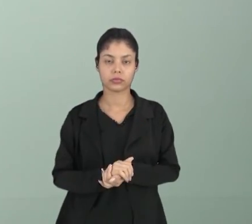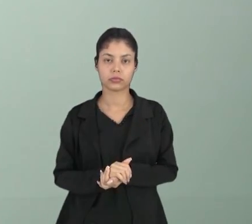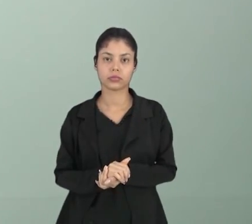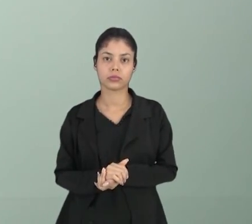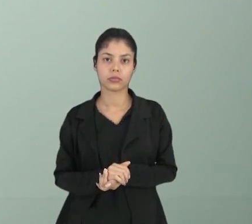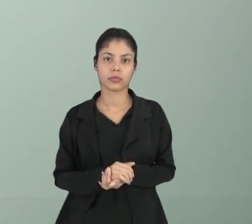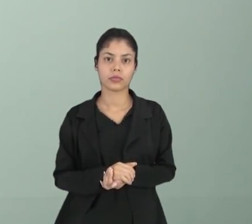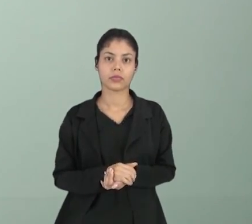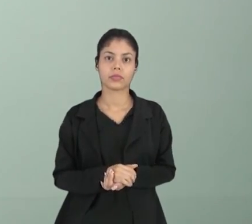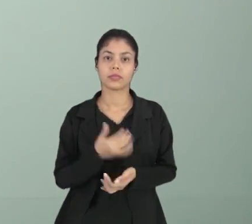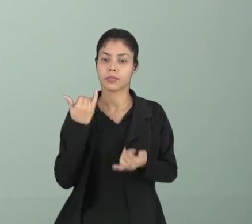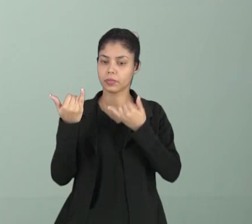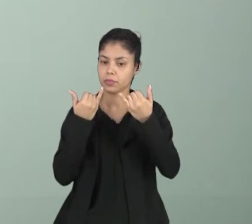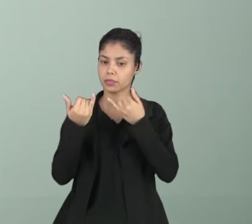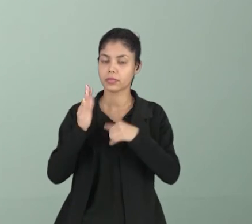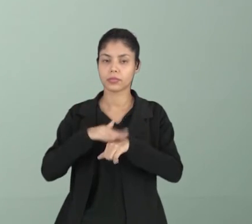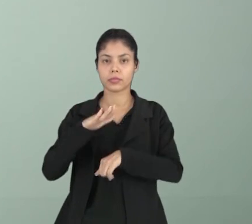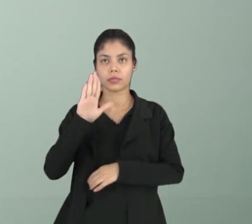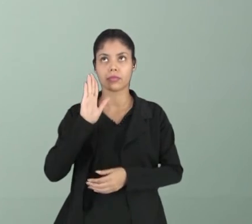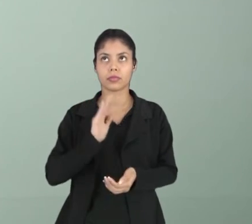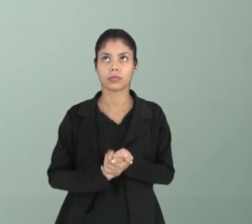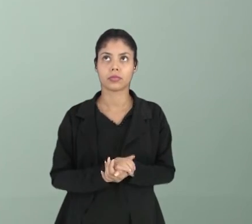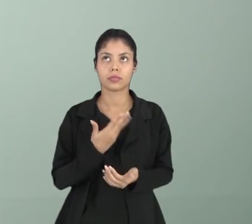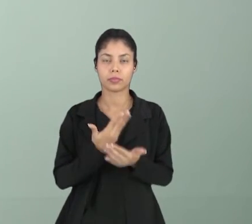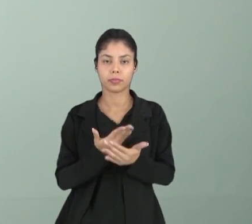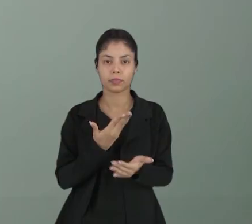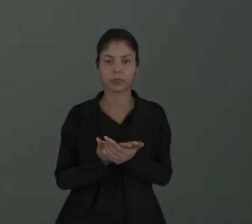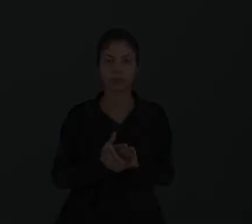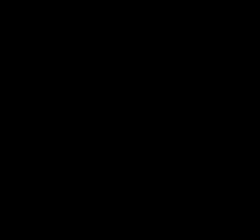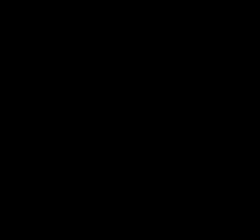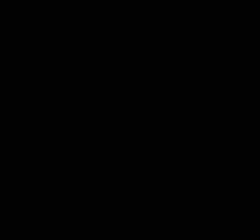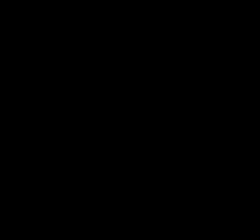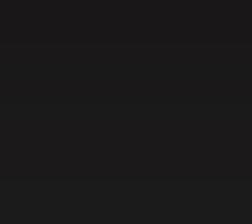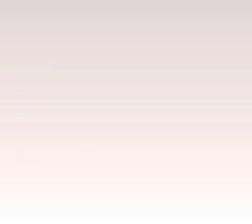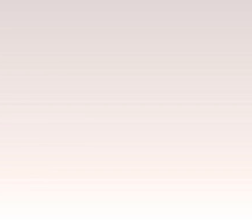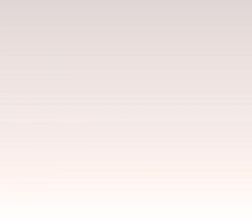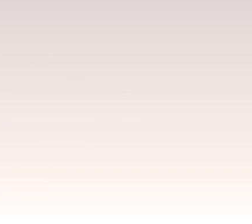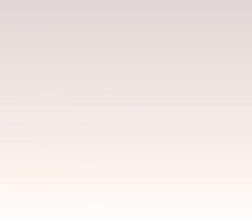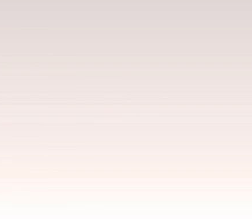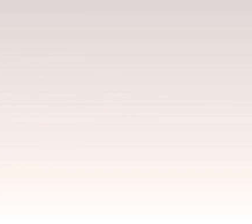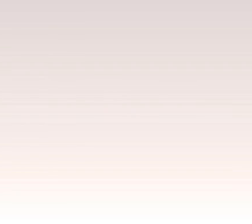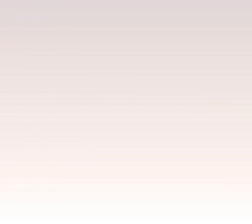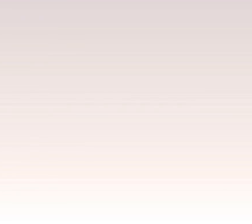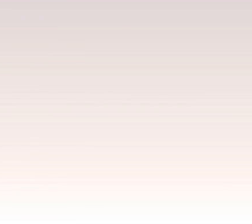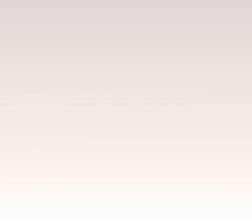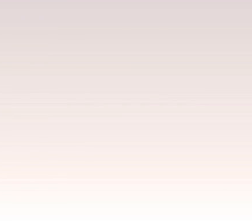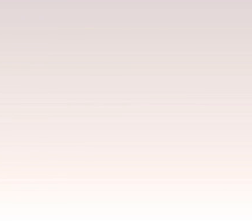Eduque para mais informações e mais aulas.